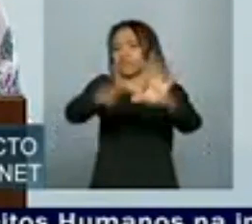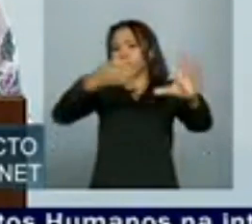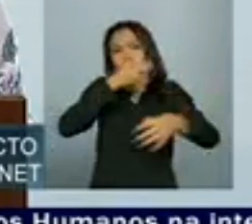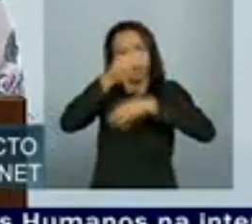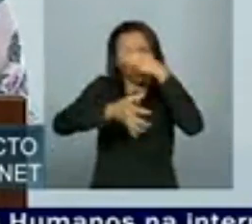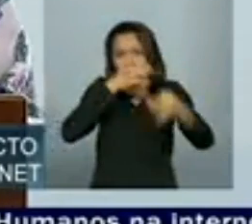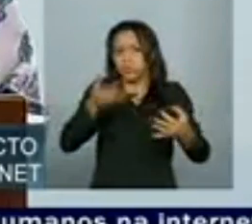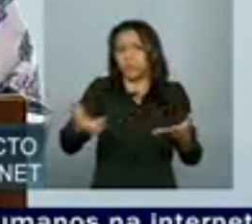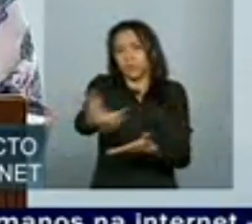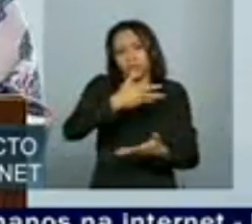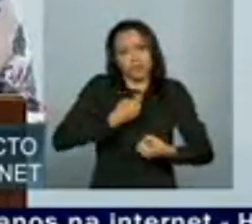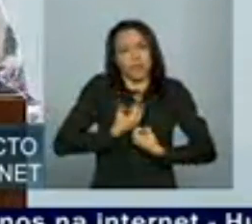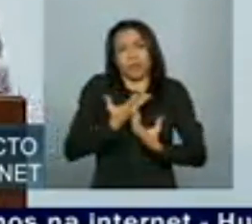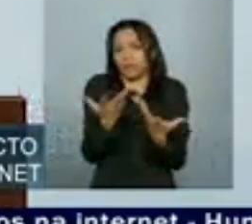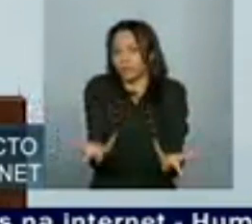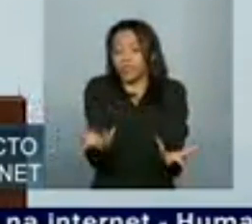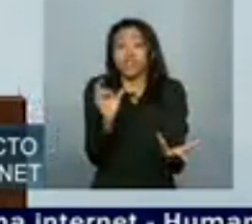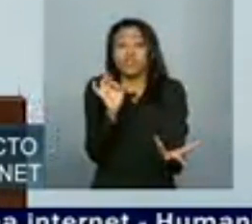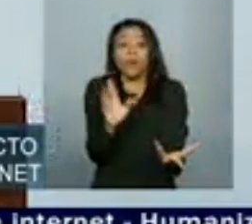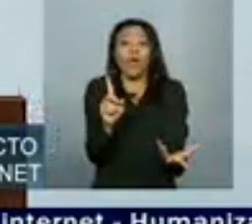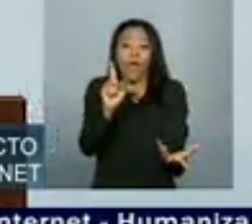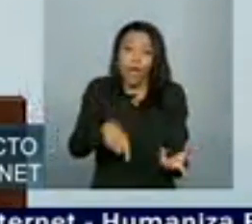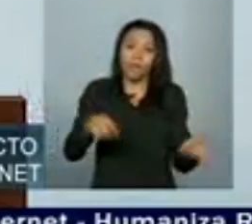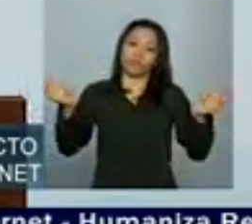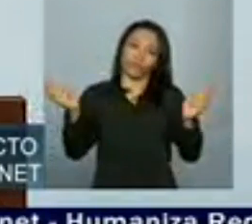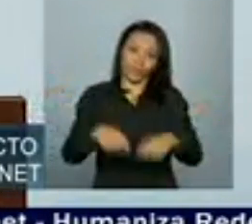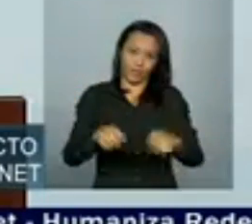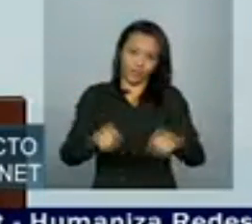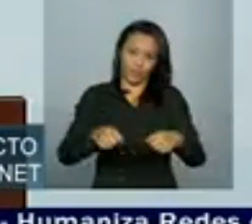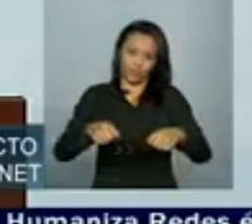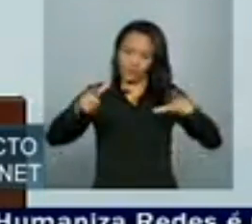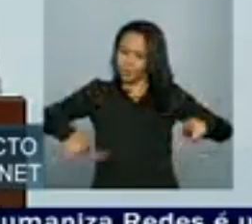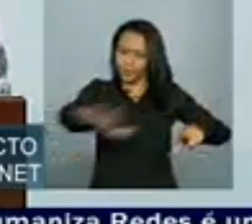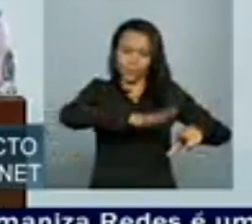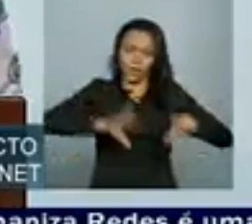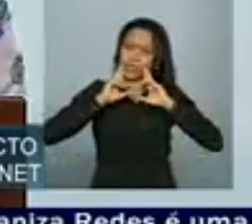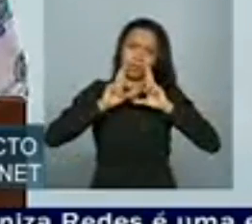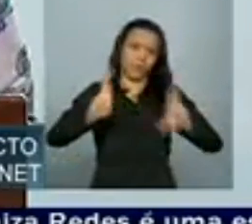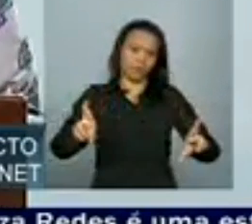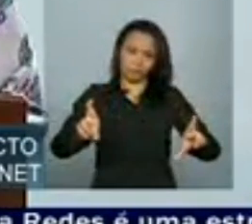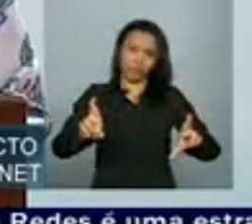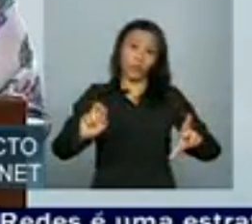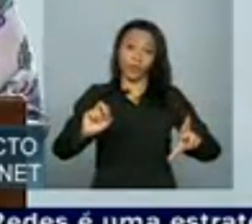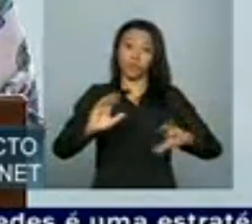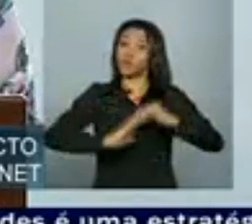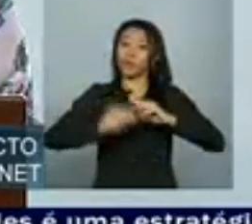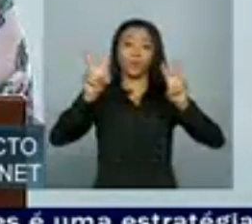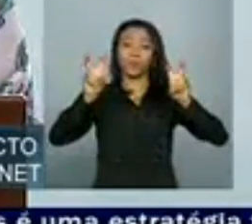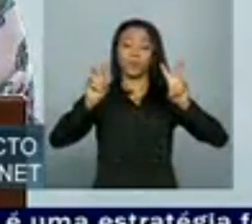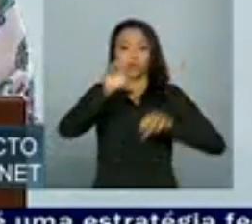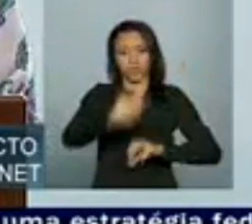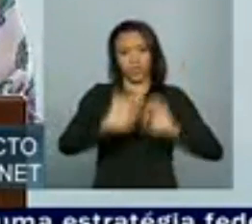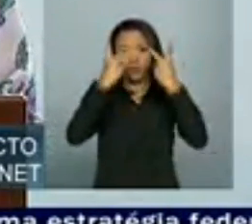expressão, o que só é possível num cenário de respeito aos direitos humanos. E também